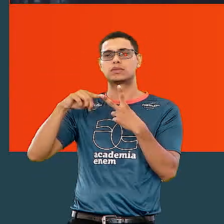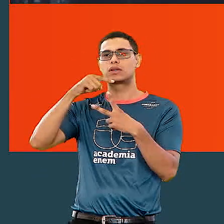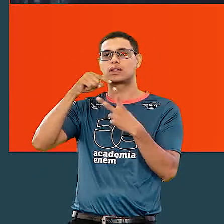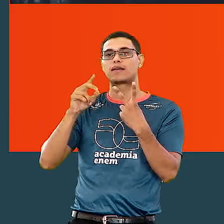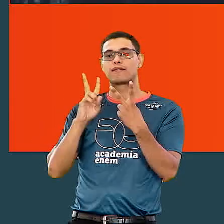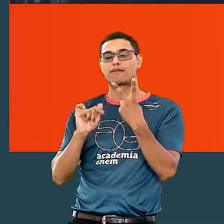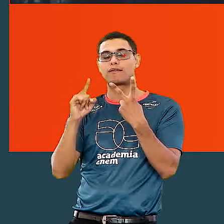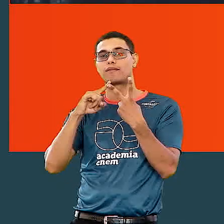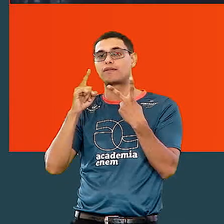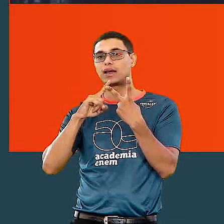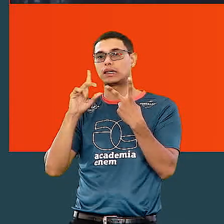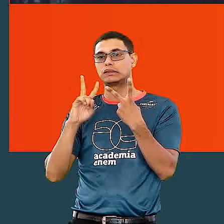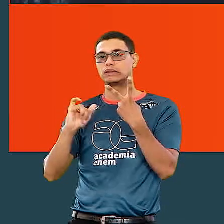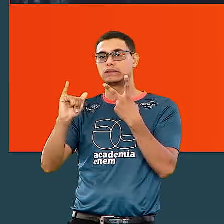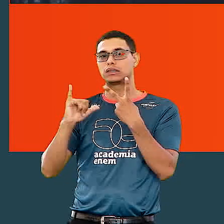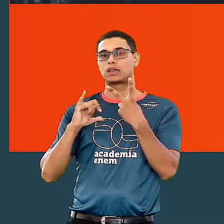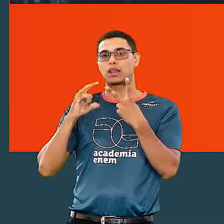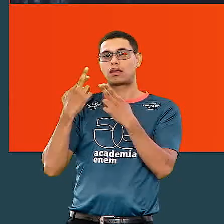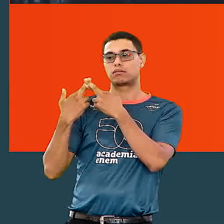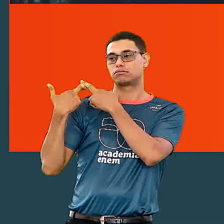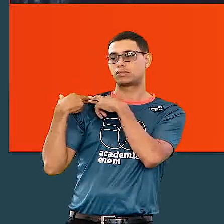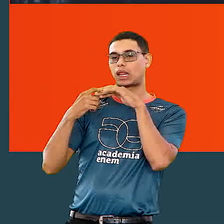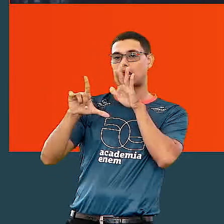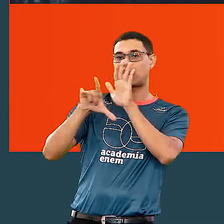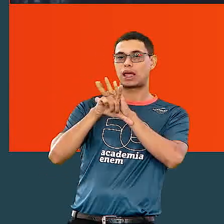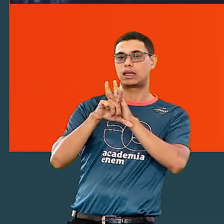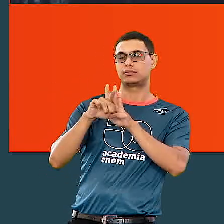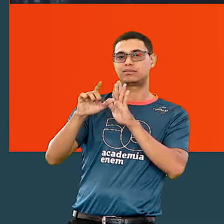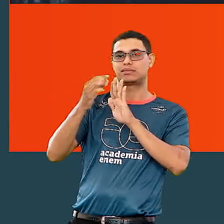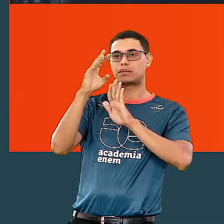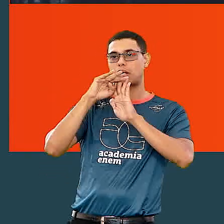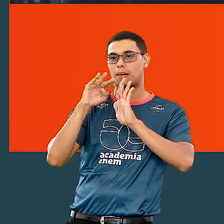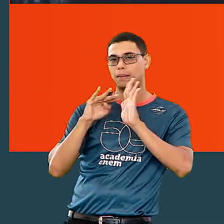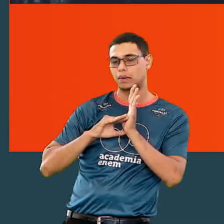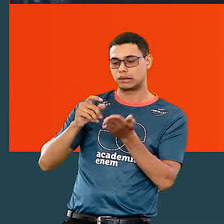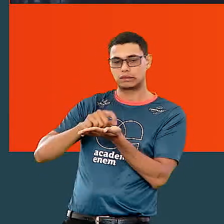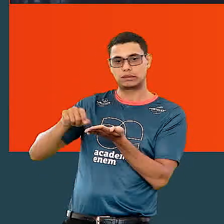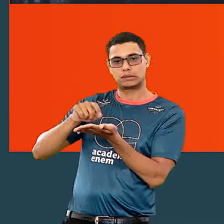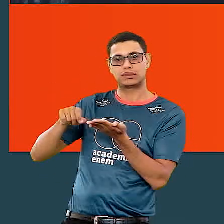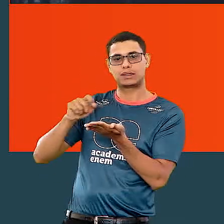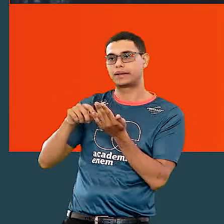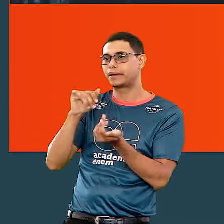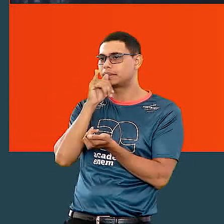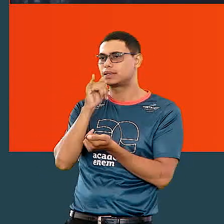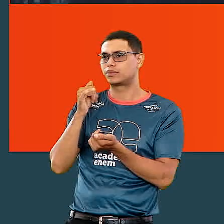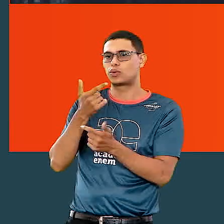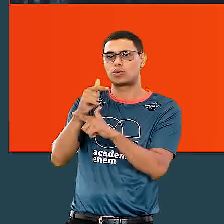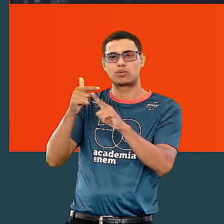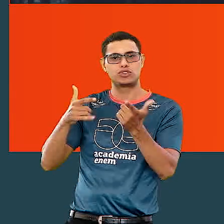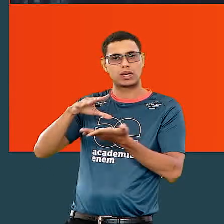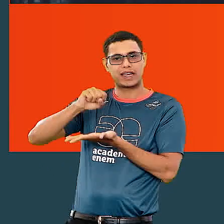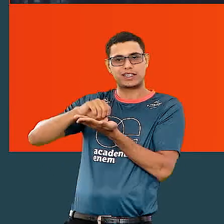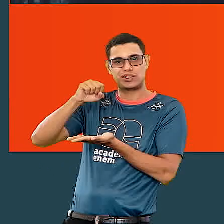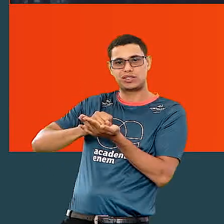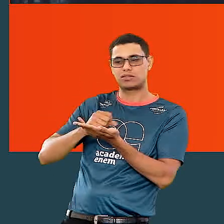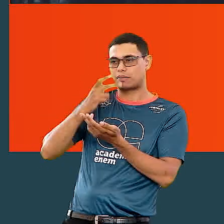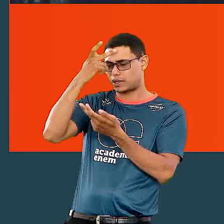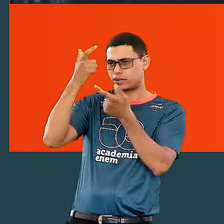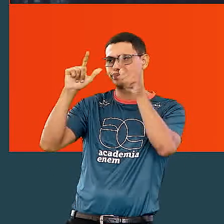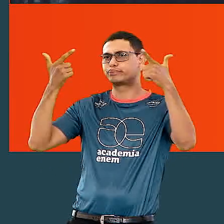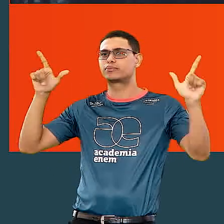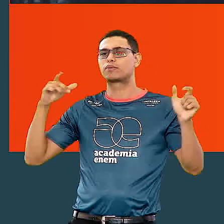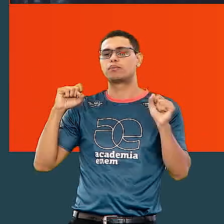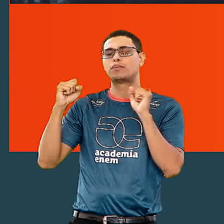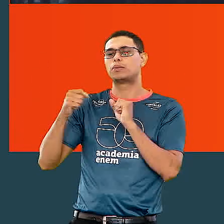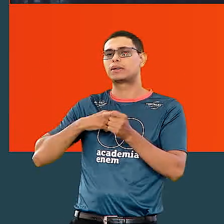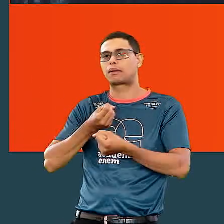leis escritas. Porque antigamente, como não tinha lei escrita, todo mundo inventava a lei como quisesse. Os mais